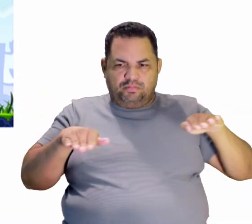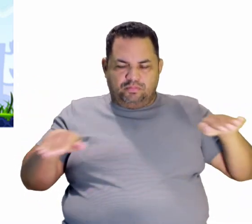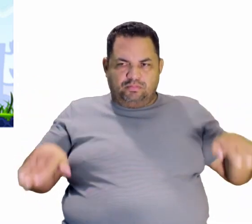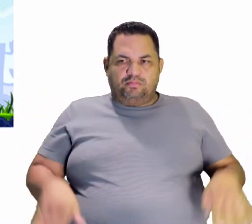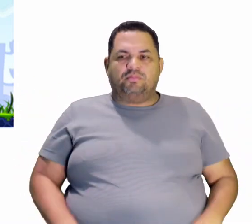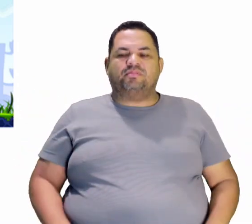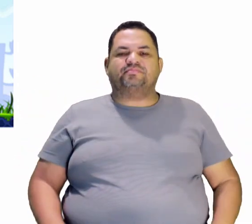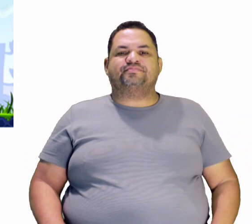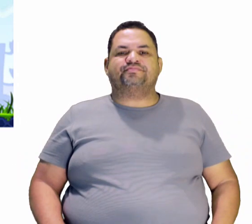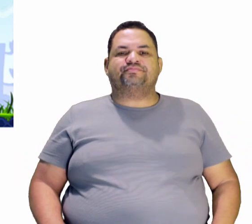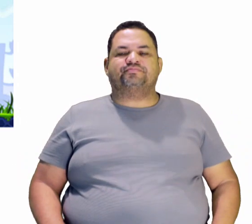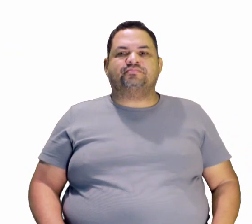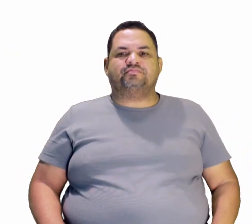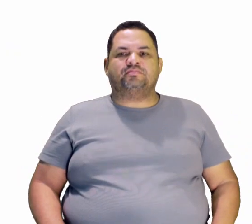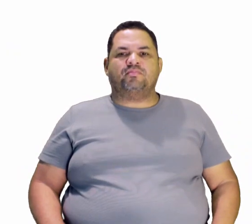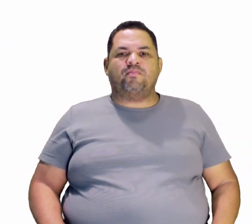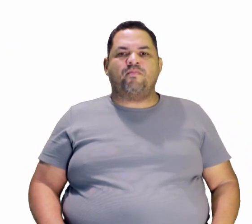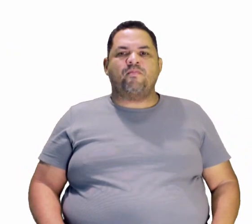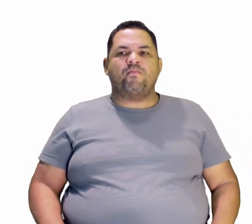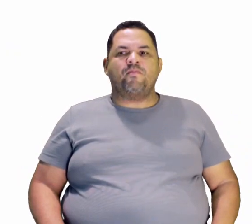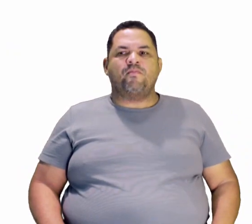descida, velocidades iguais.